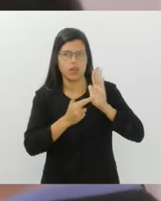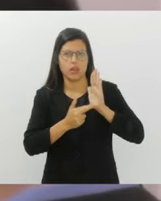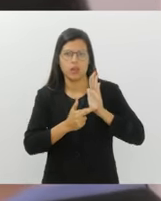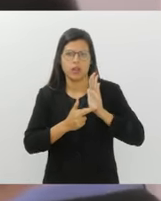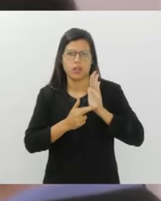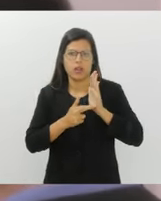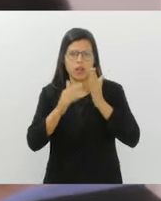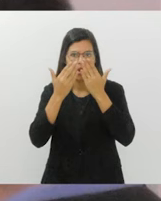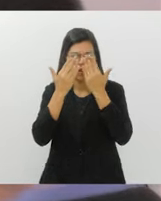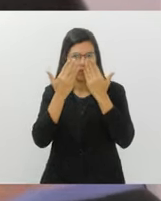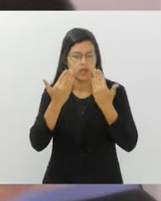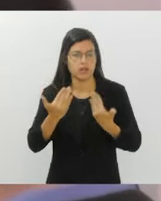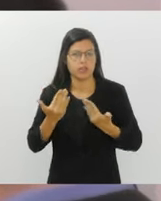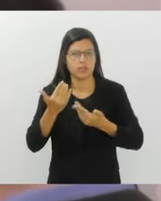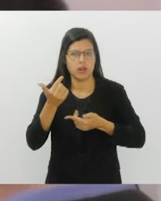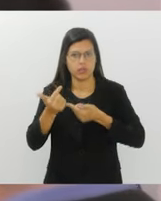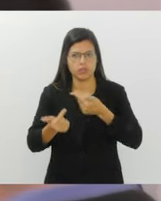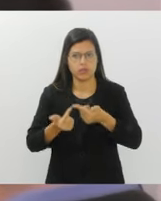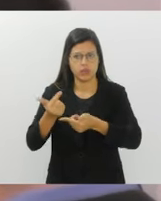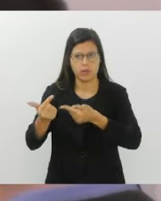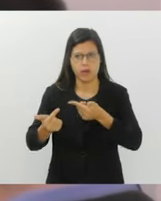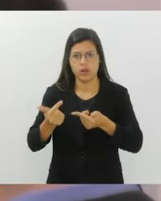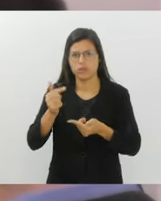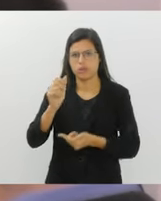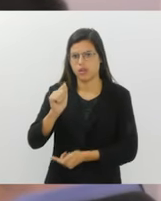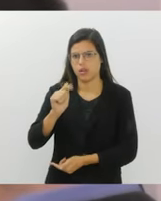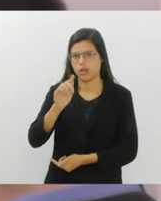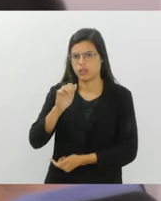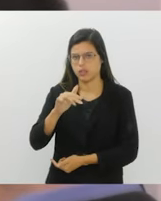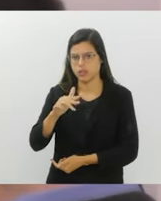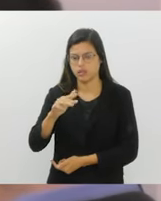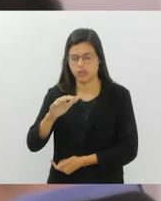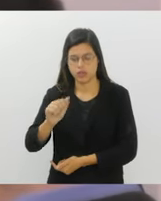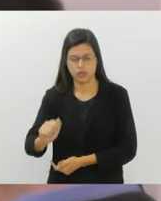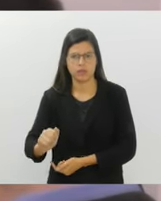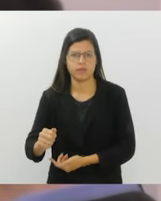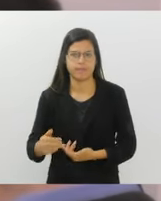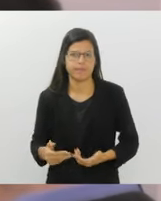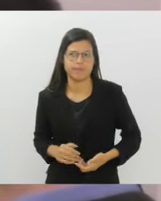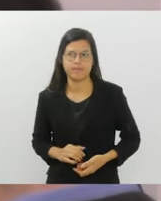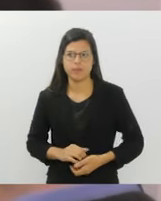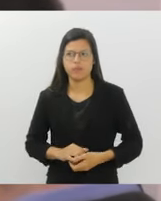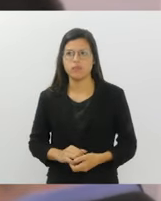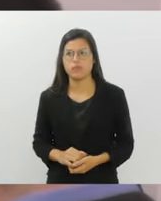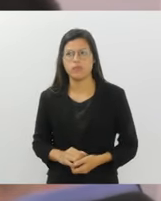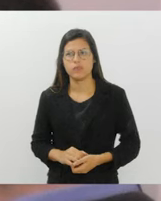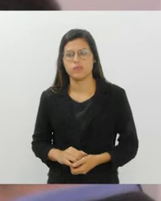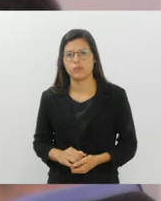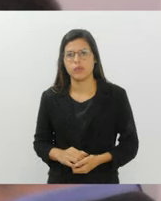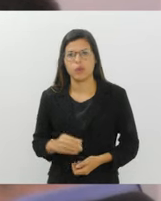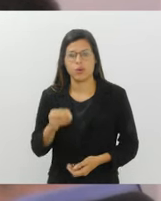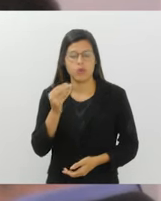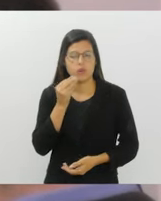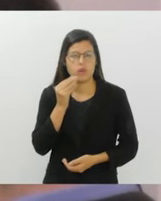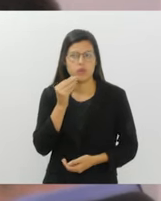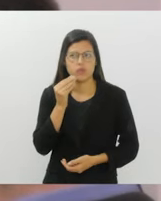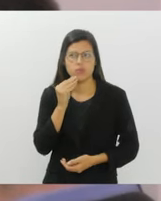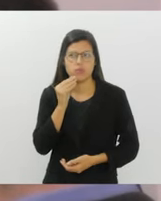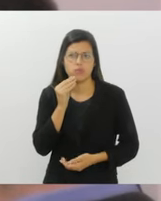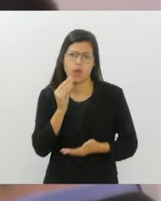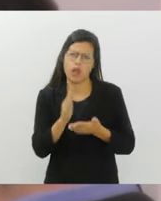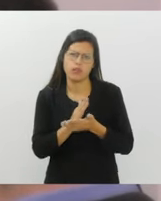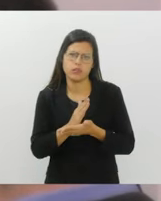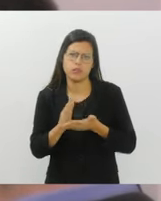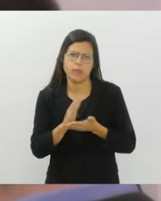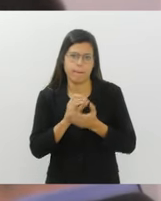verificar o trabalho da agência reguladora, né? Obviamente, eventualmente,